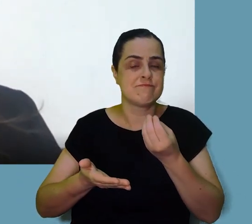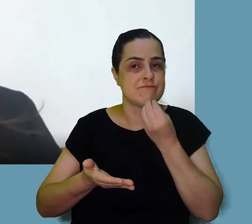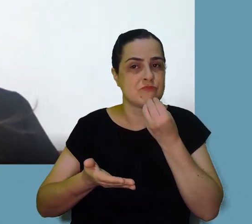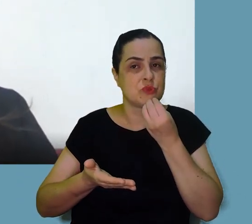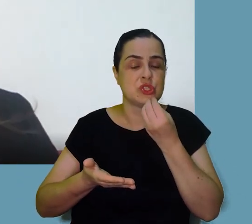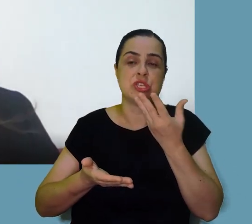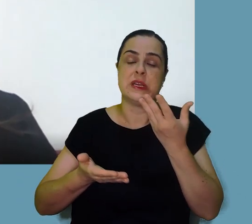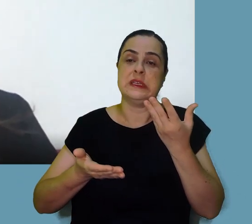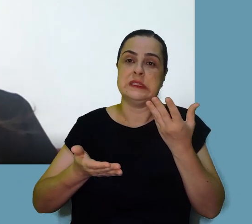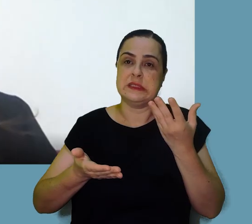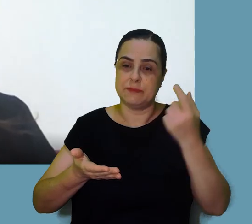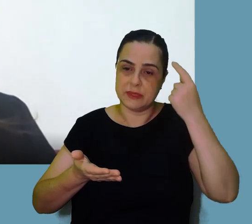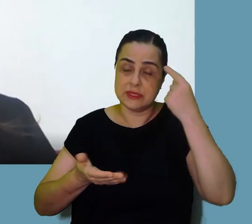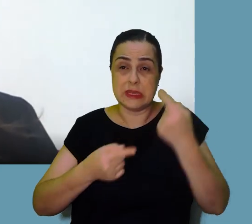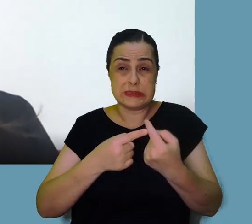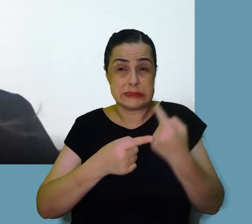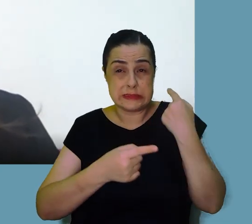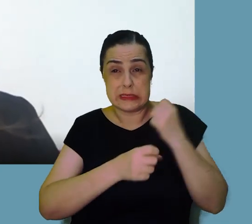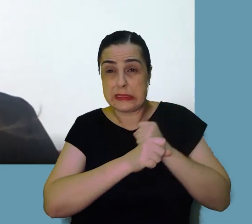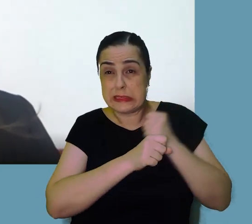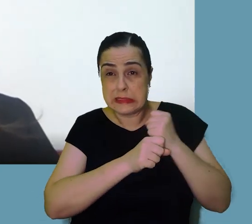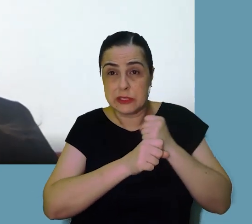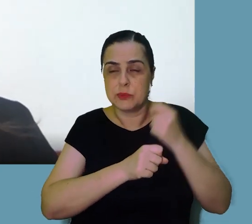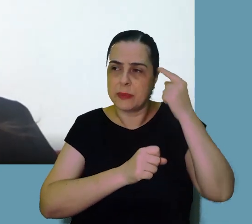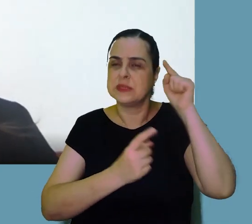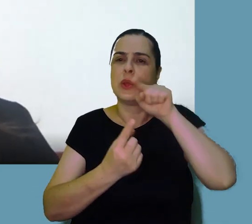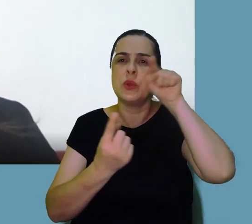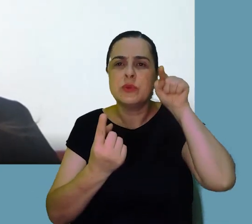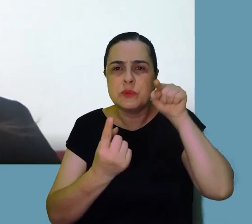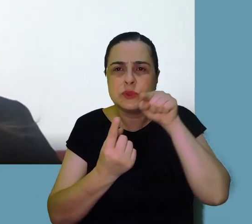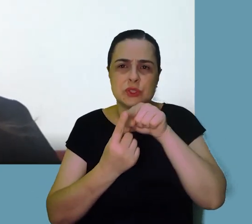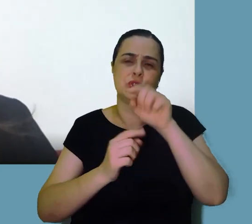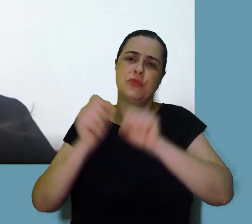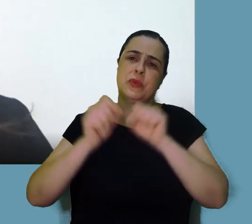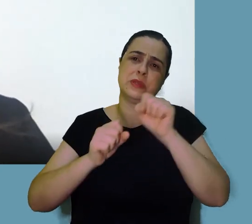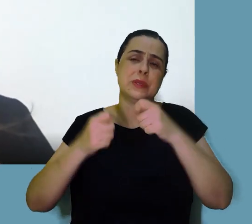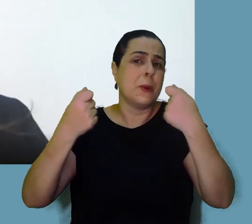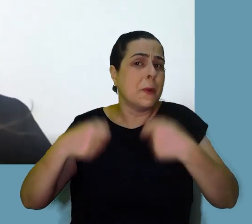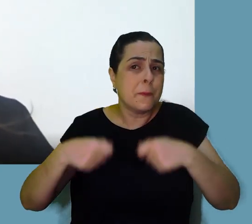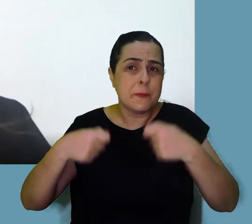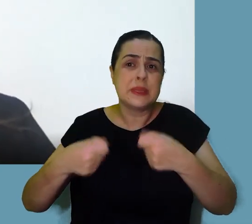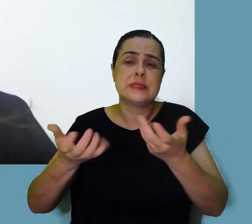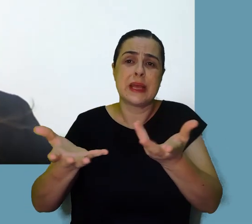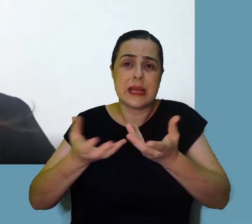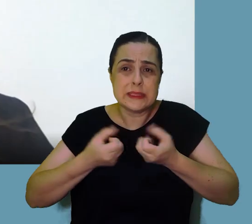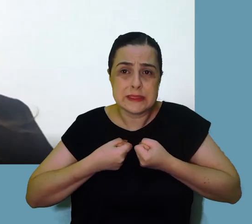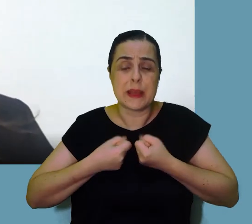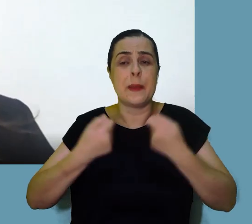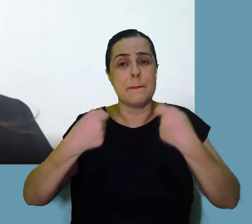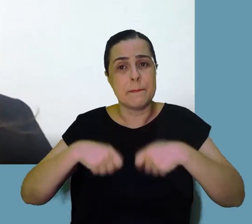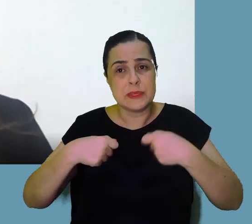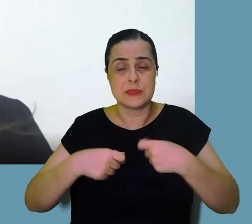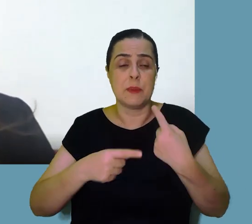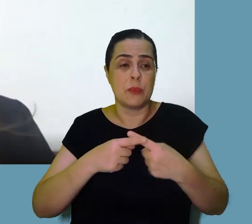muita diferença desses anos que a gente toca os projetos, a intencionalidade das organizações. Isso define tudo. Porque quando a gente